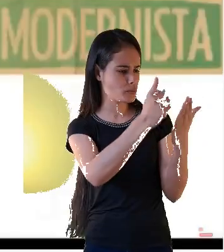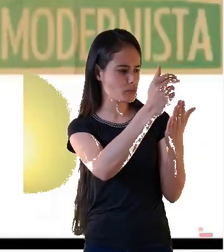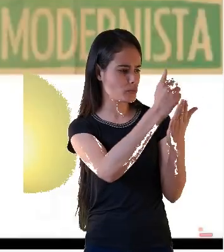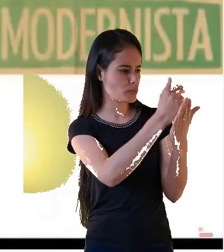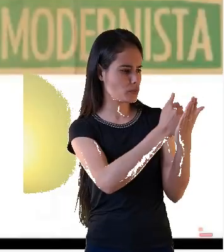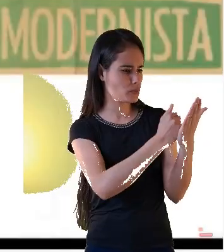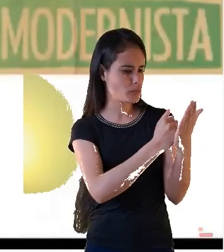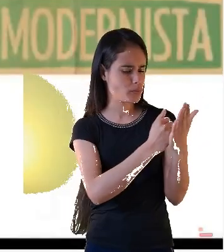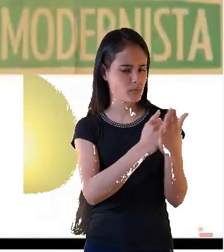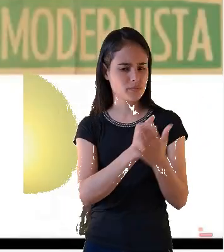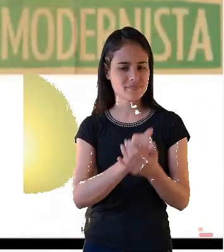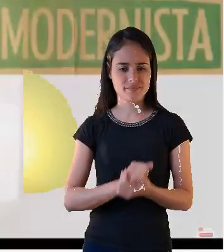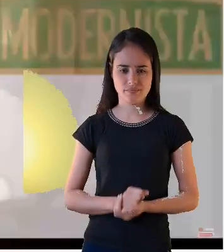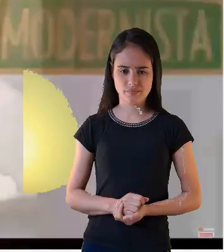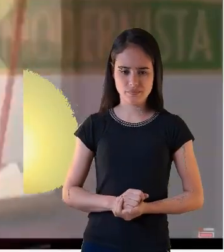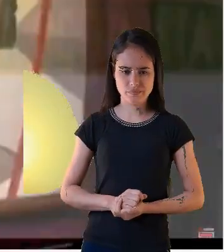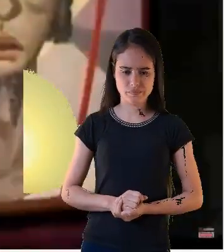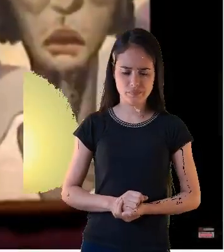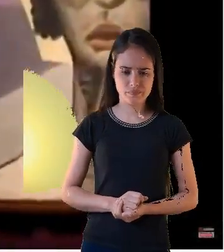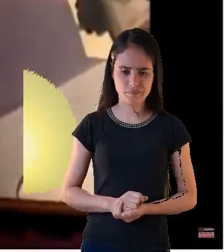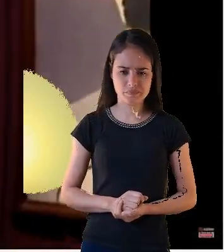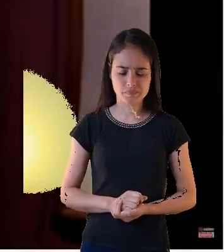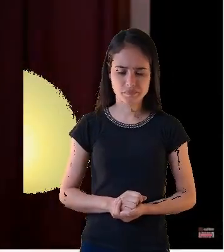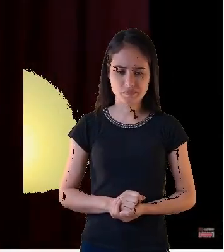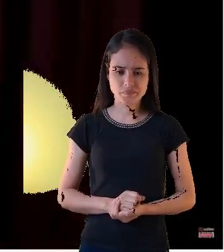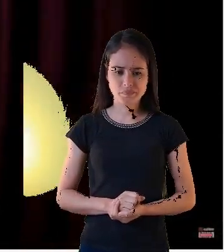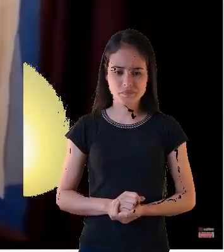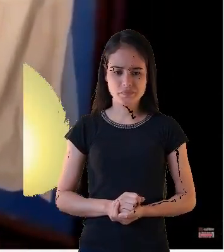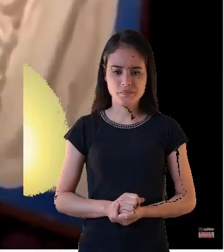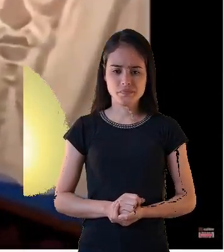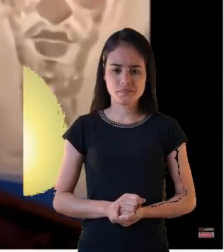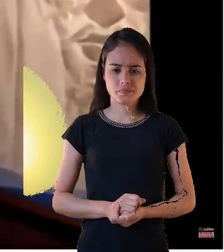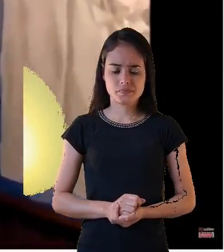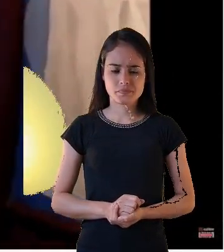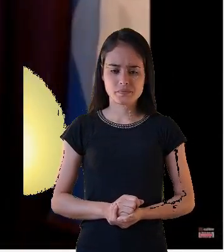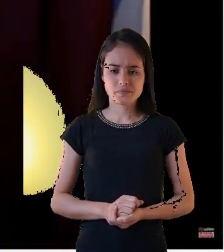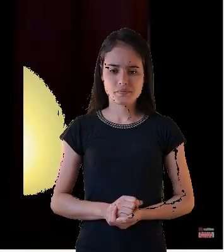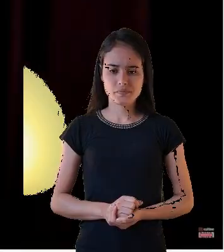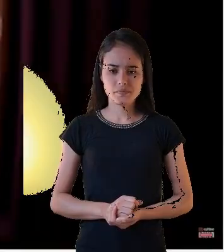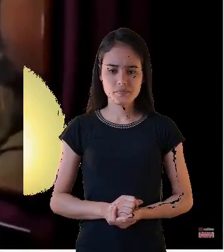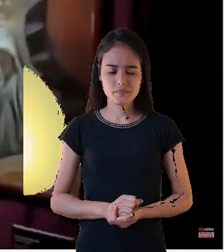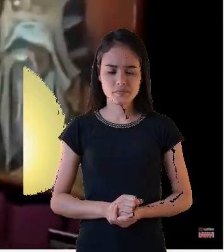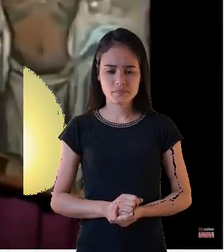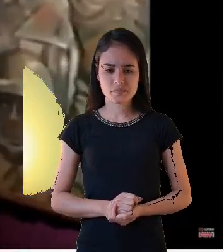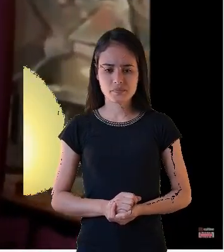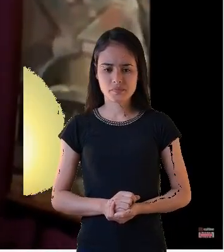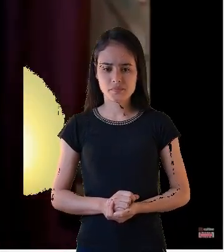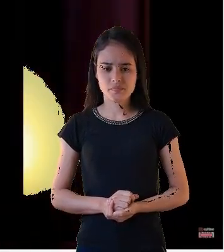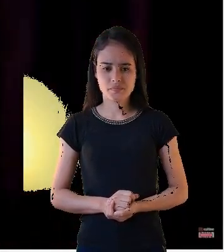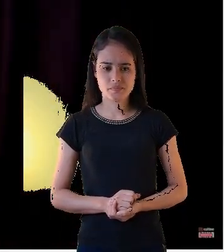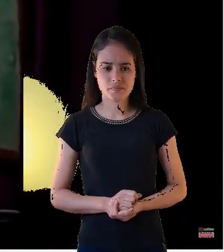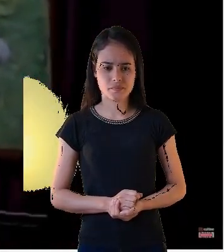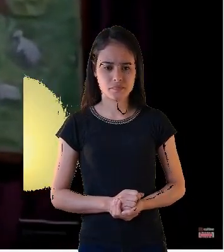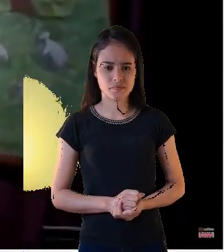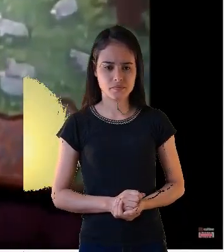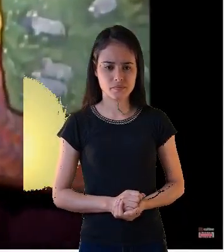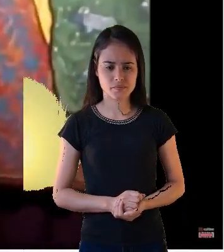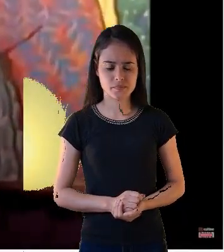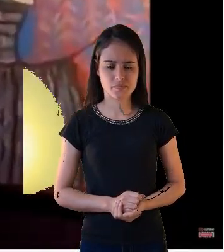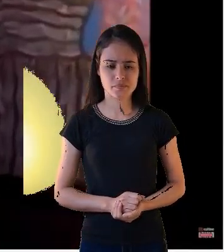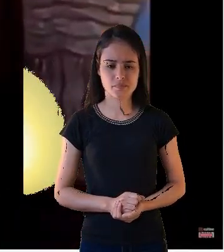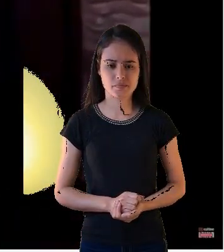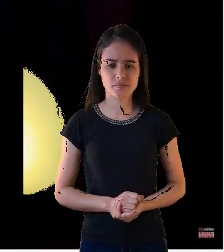promoveu o concurso de Cristo de Cor, sob orientação do sociólogo Guerreiro Ramos. Teve a colaboração de grandes